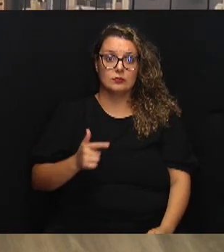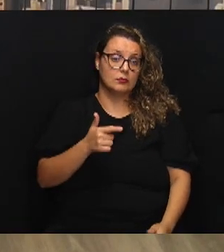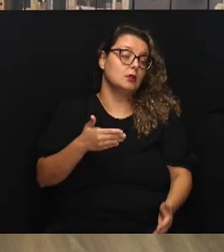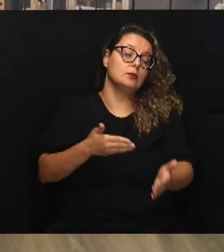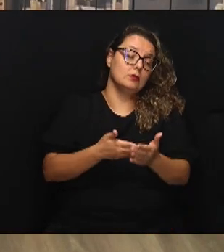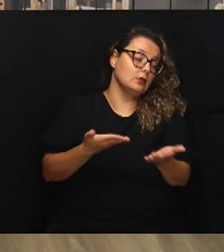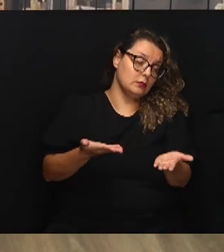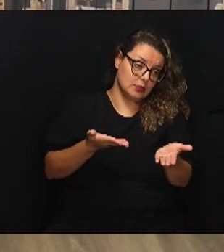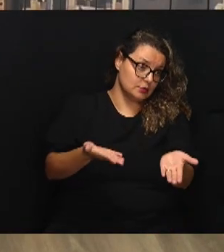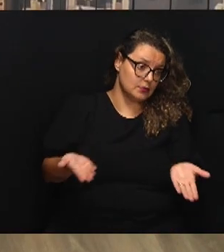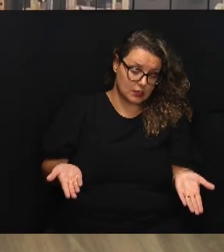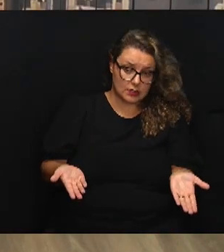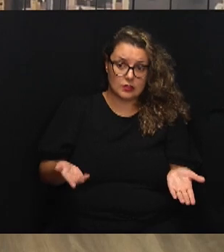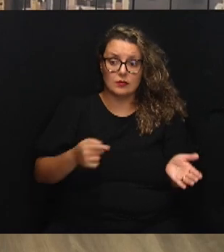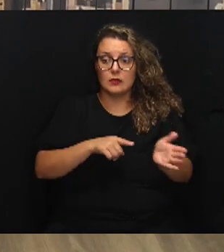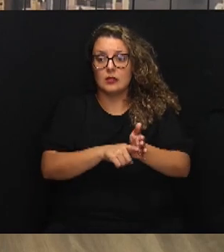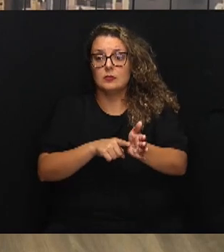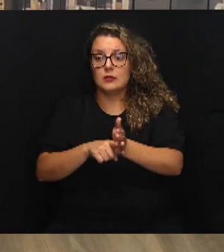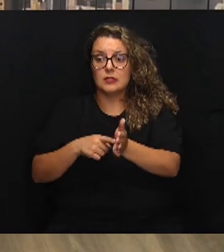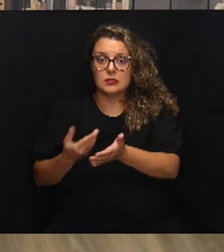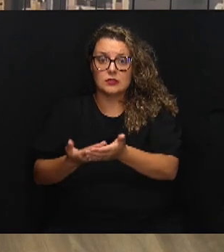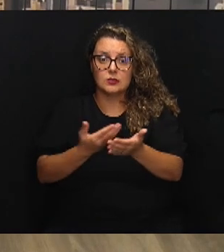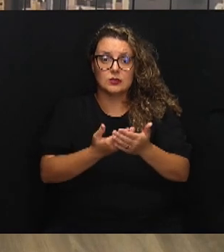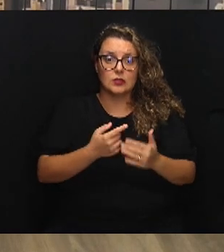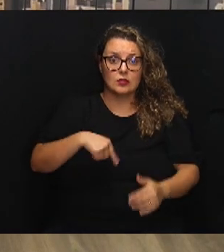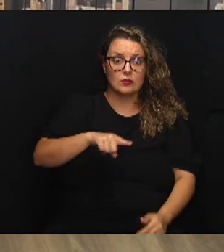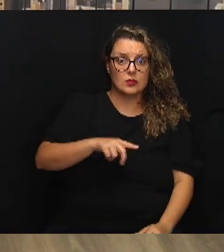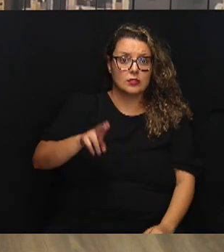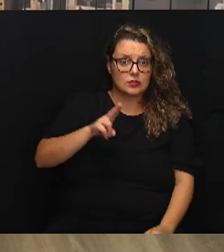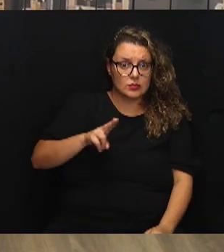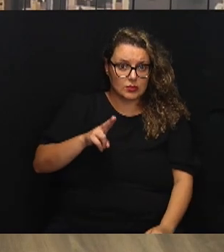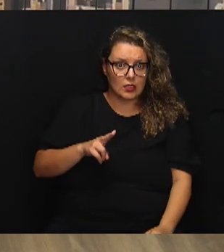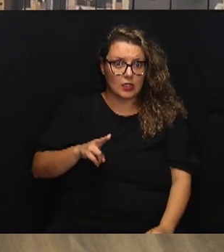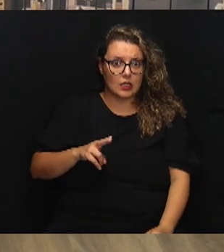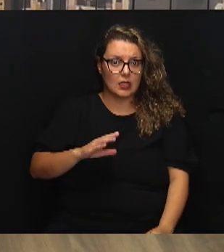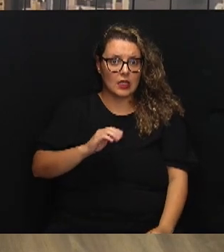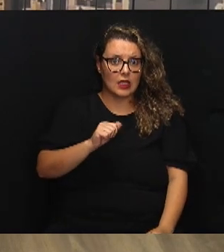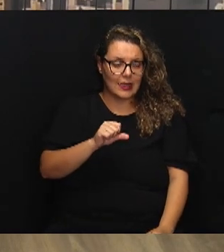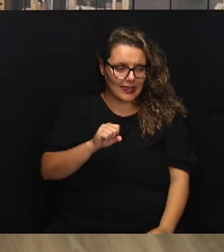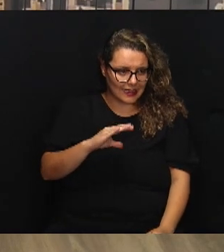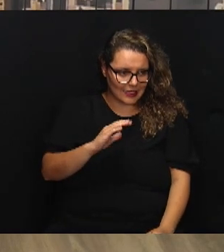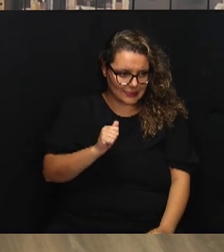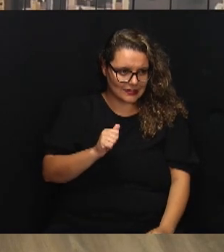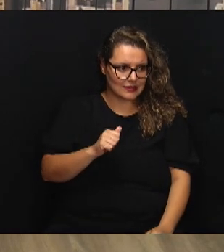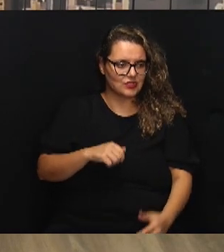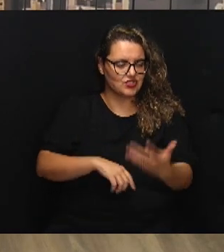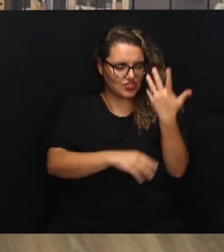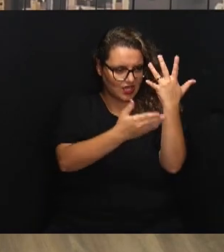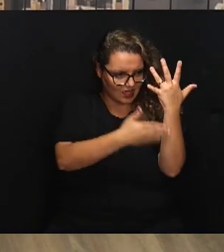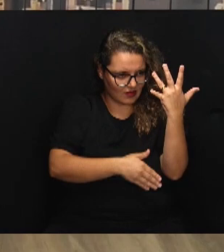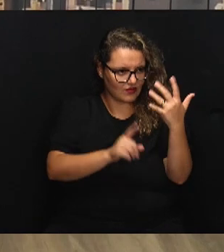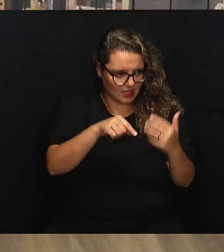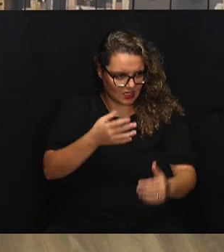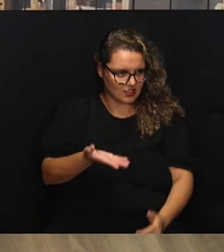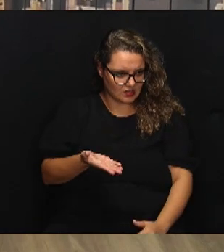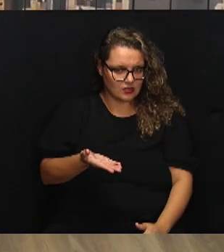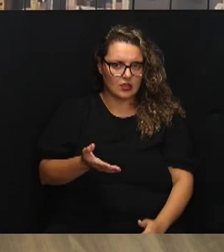consegue não ter um limite para isso, né? Você vai pesquisando. E vocês também utilizaram a casca de árvores,